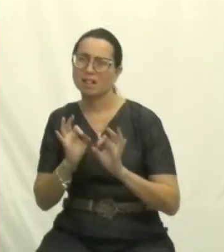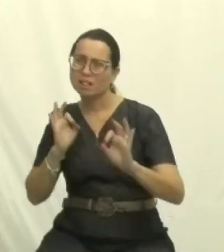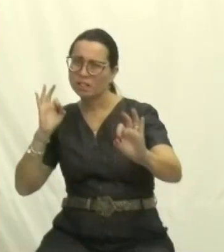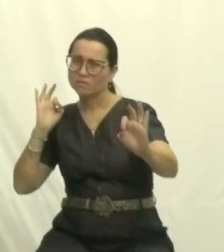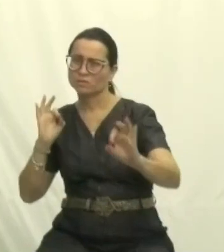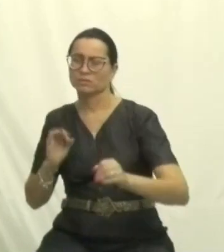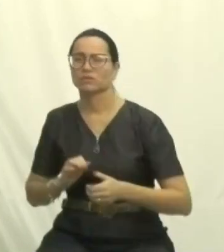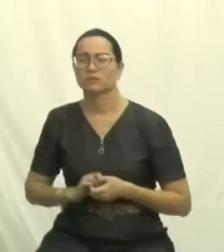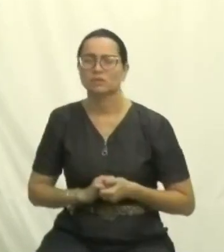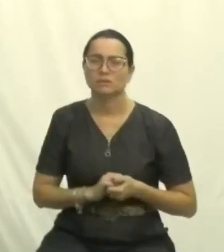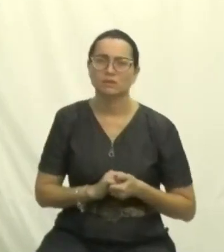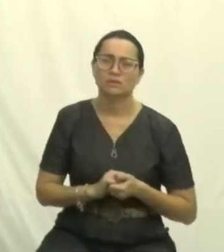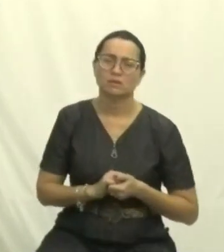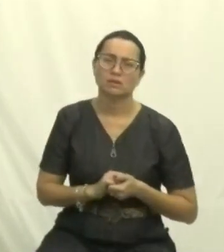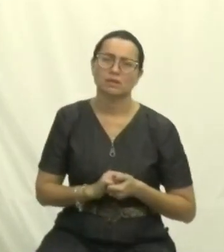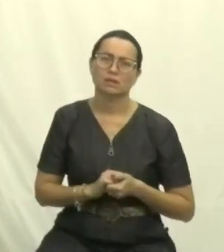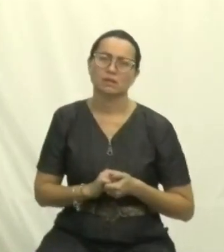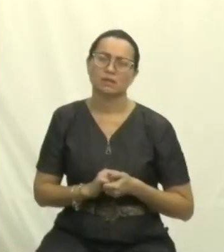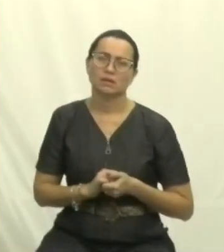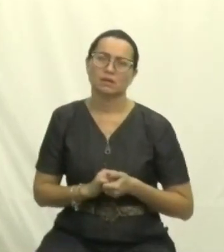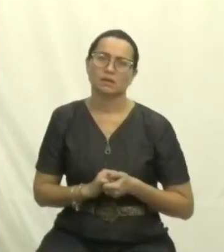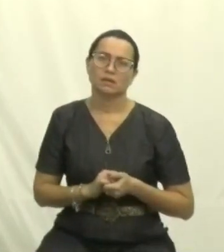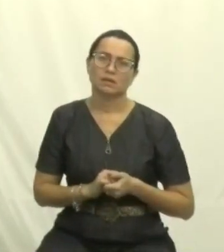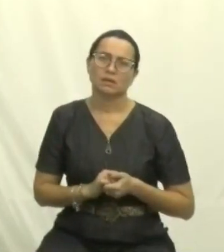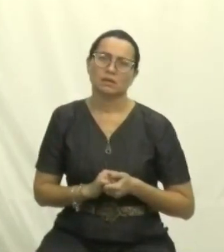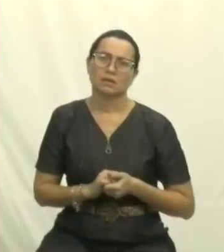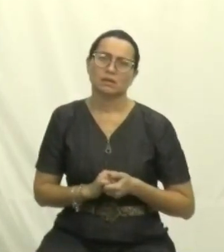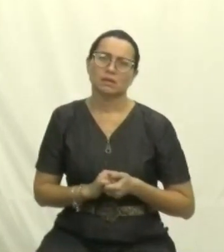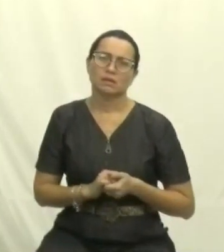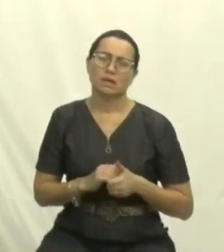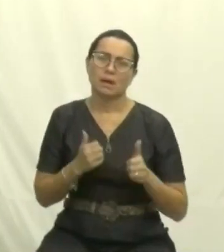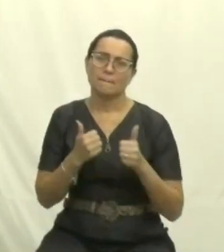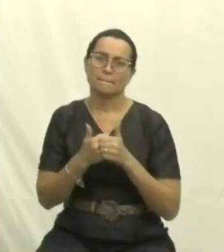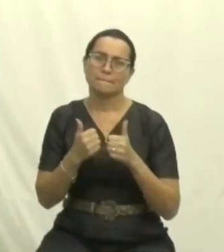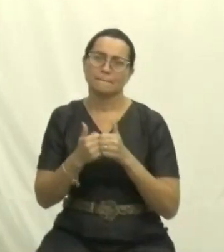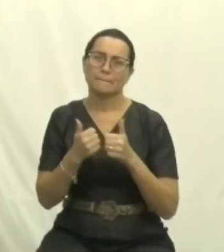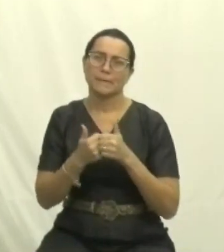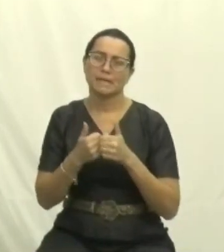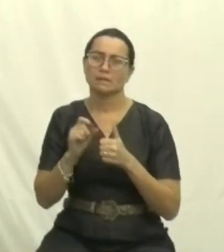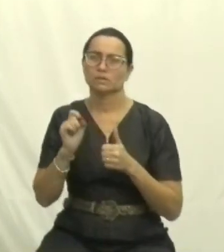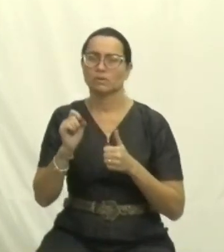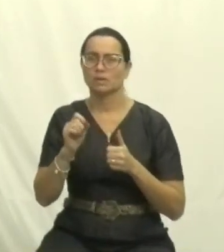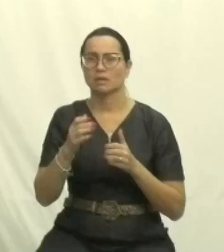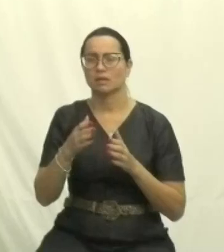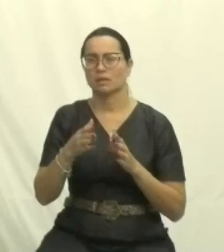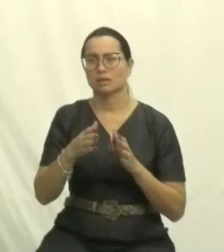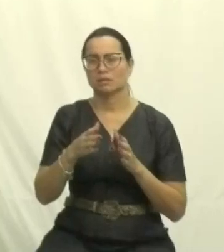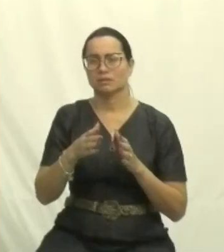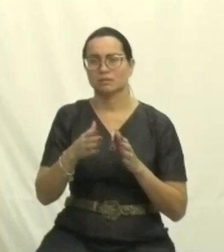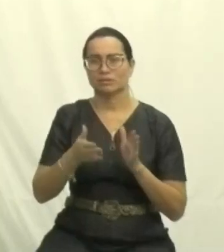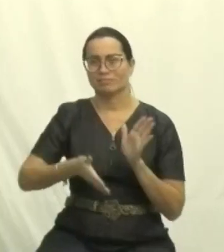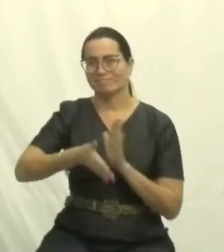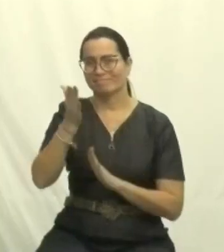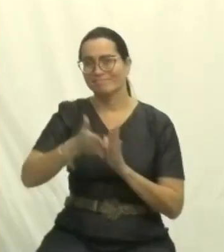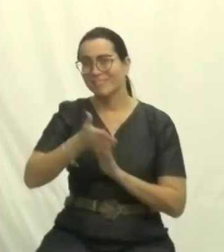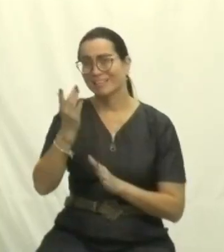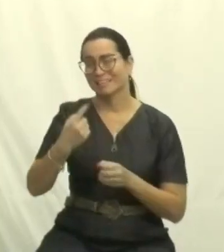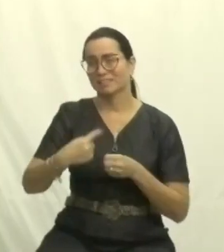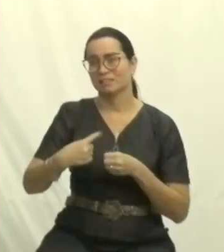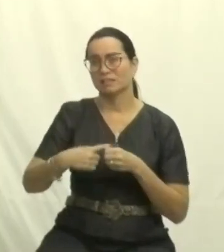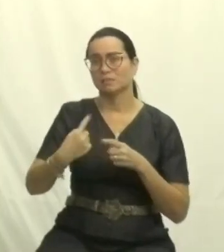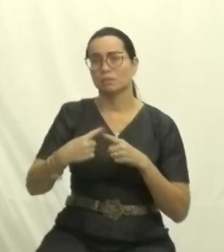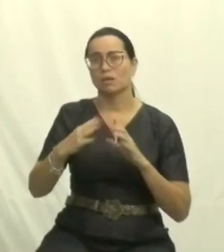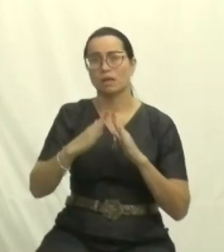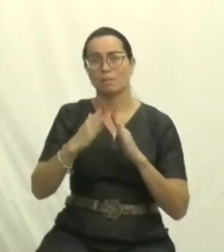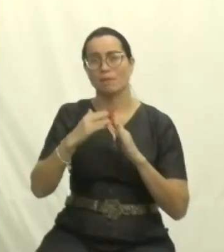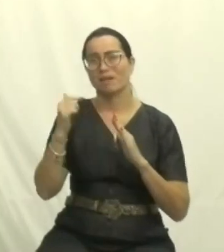né? De saídas da cidade mesmo, né? Porque o que a gente encontra ali, realmente ali, quem mora por ali, um